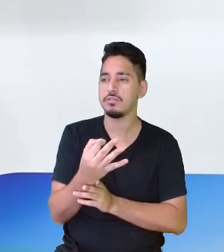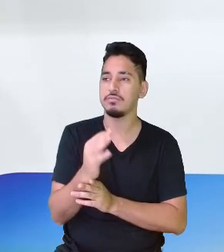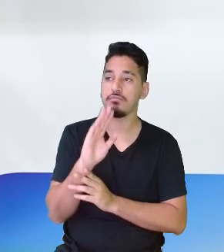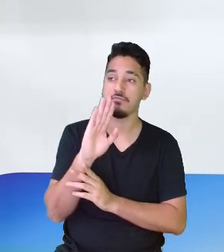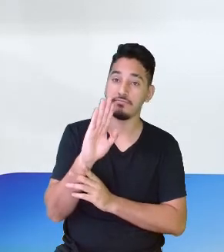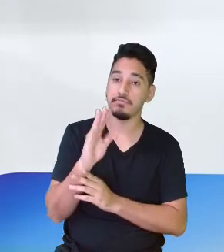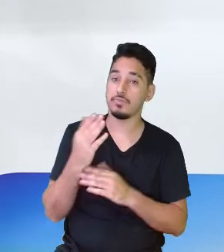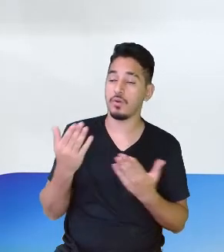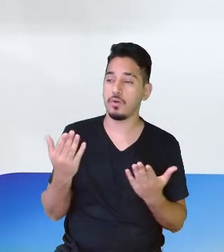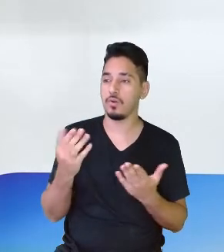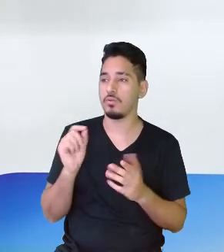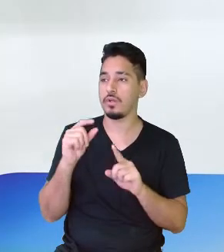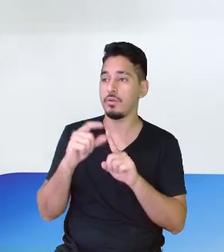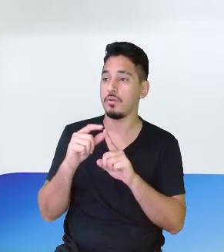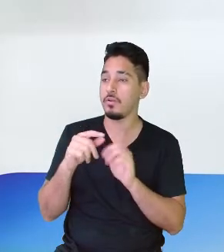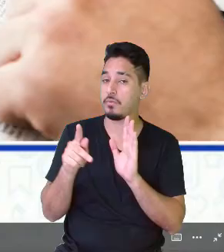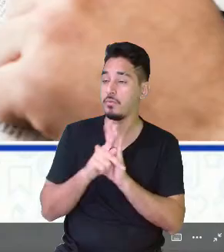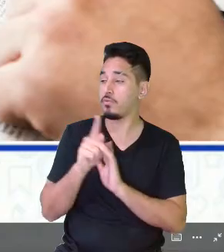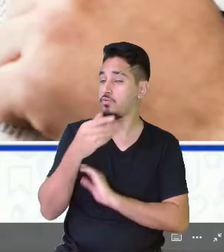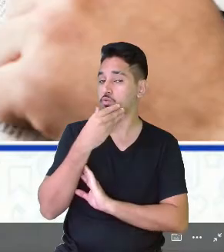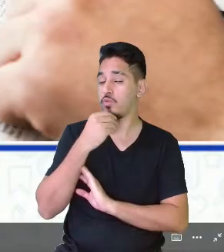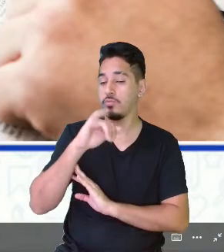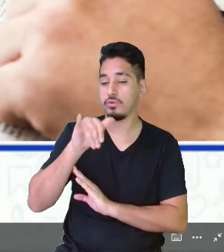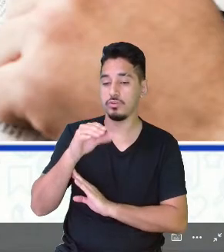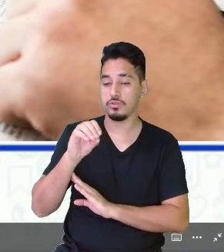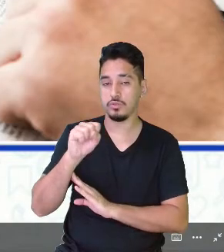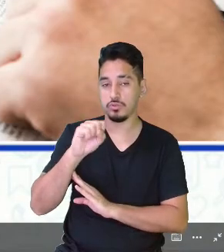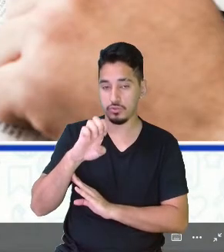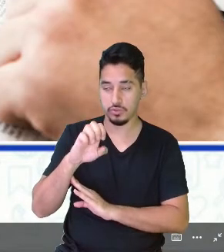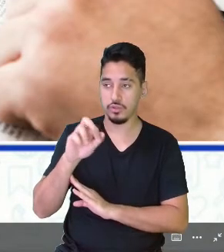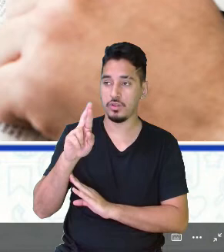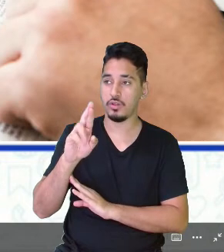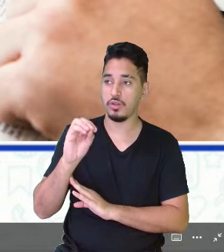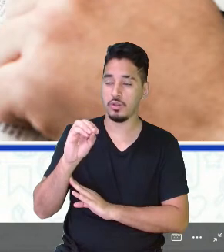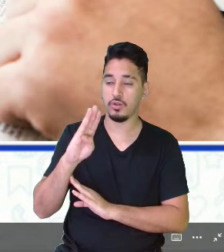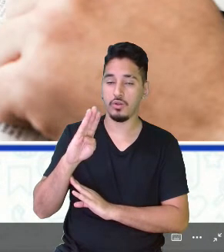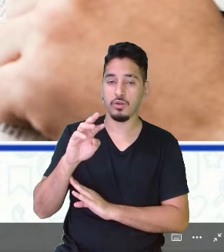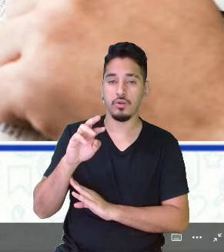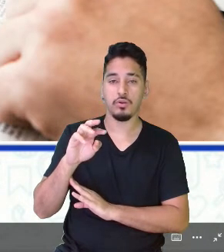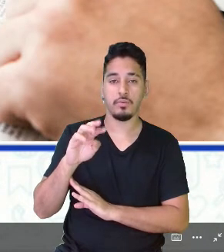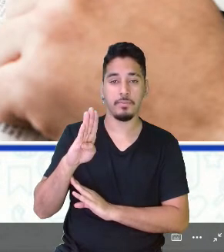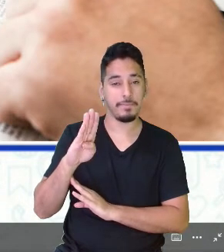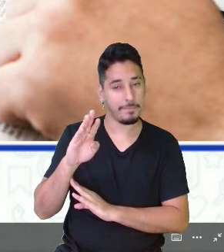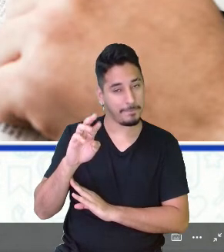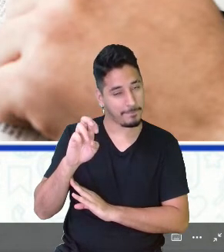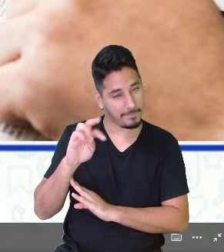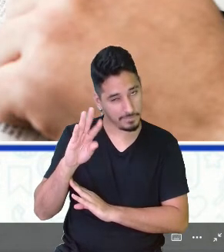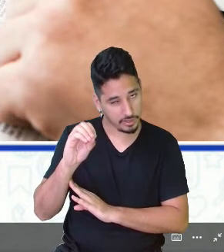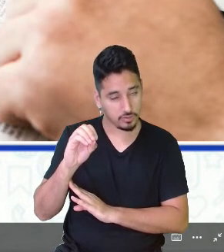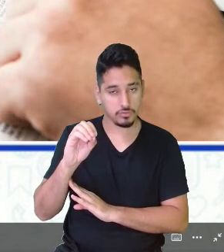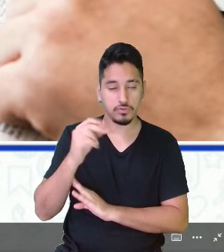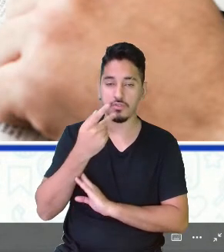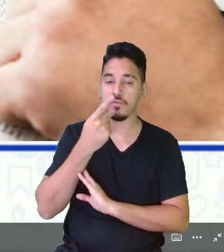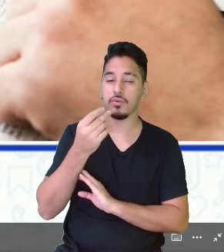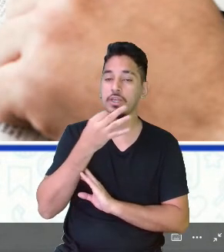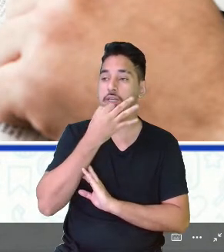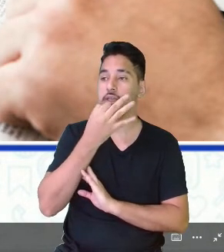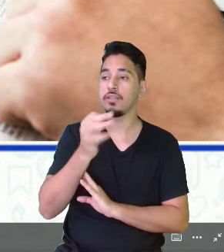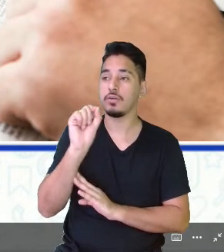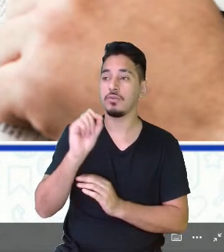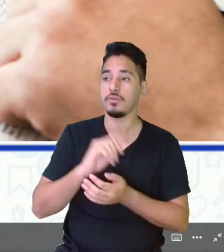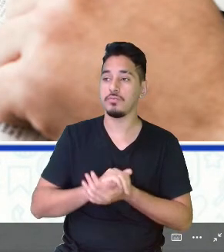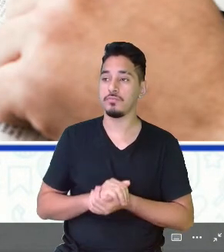trouxe aqui, nas palavras de José Roberto Costa, no seu Dicionário de Termos Linguísticos, ele define crítica como o seguinte: